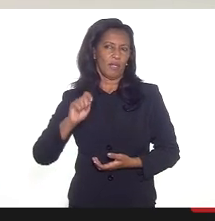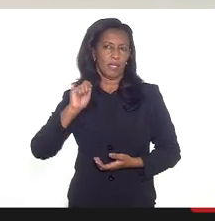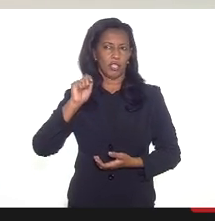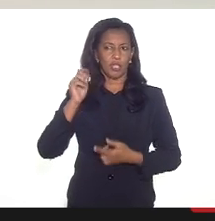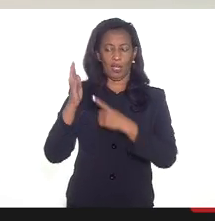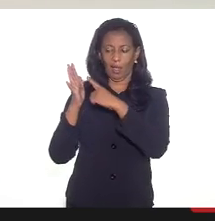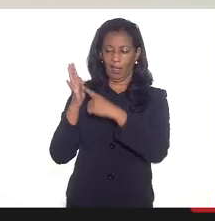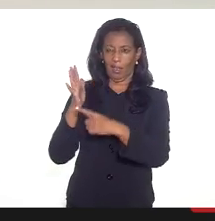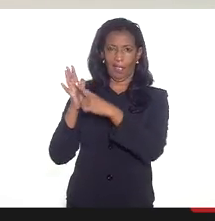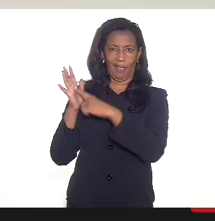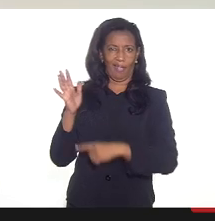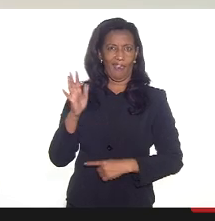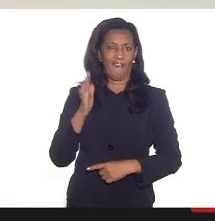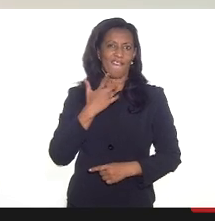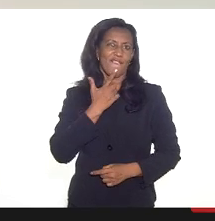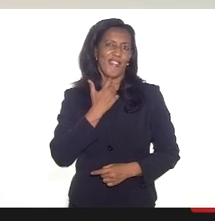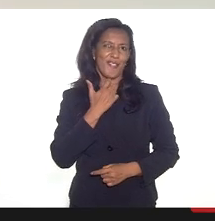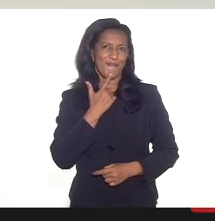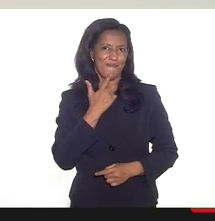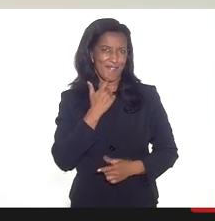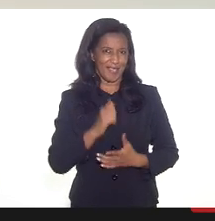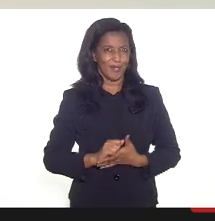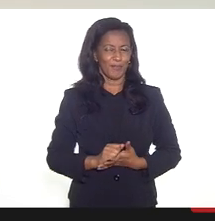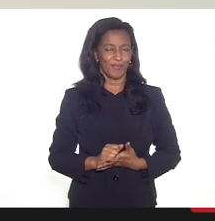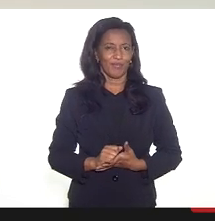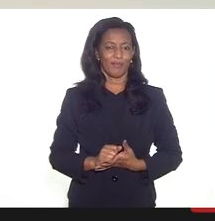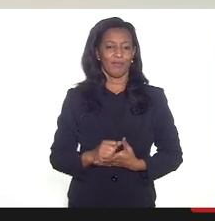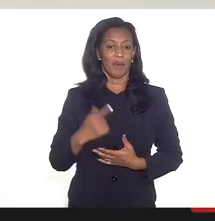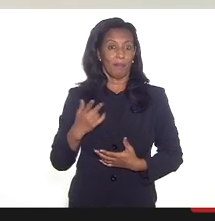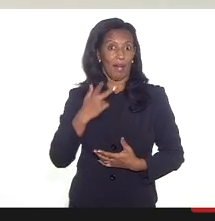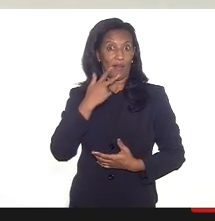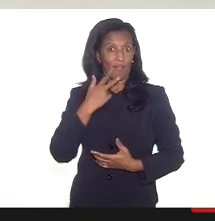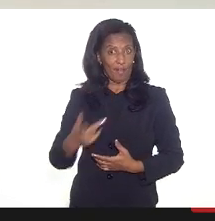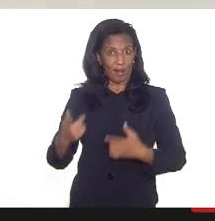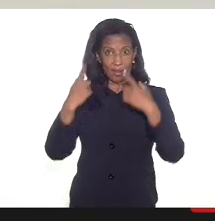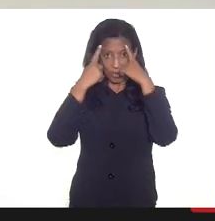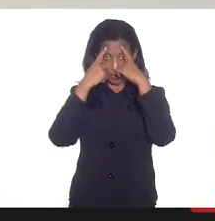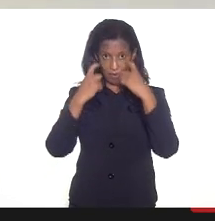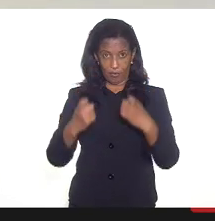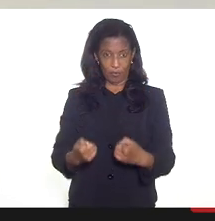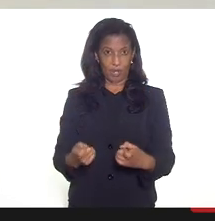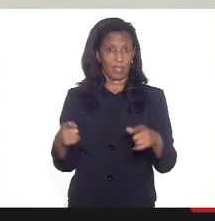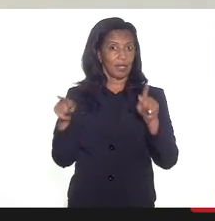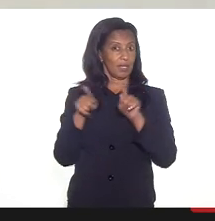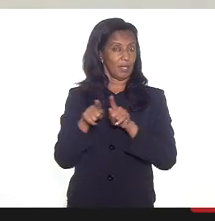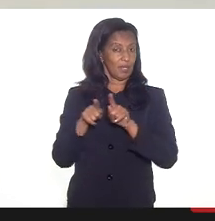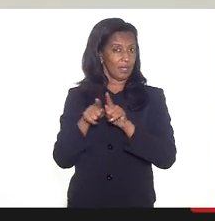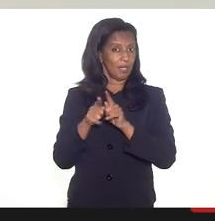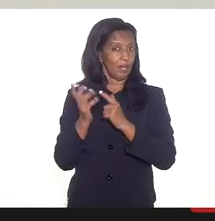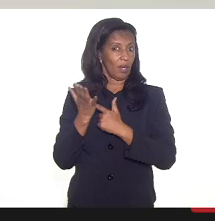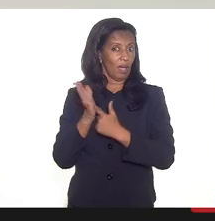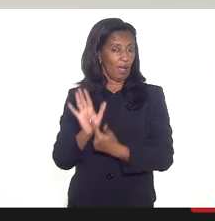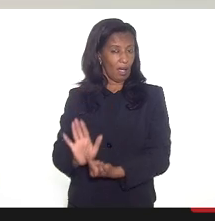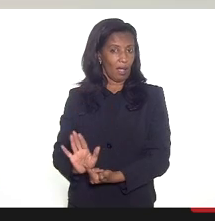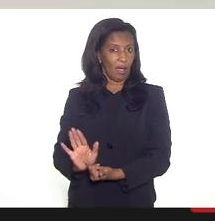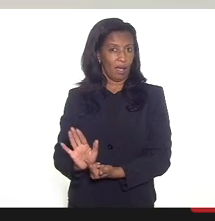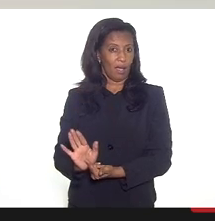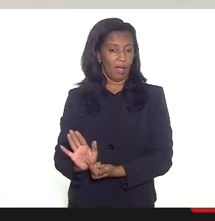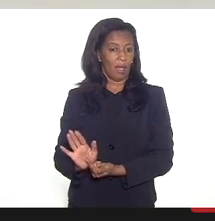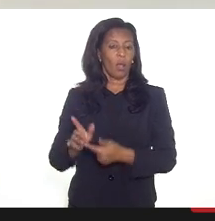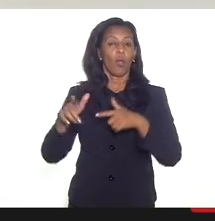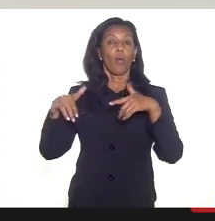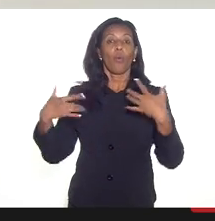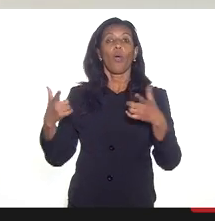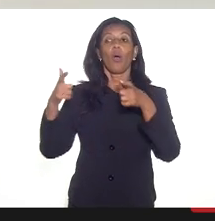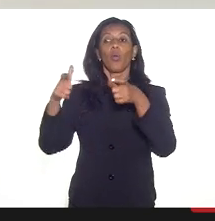são essenciais para falar sobre a violência e para dar ciência de que quais lugares a